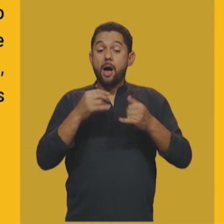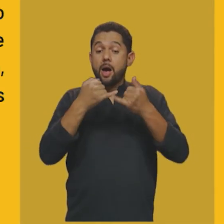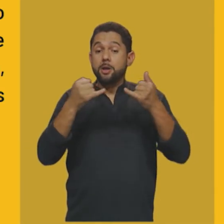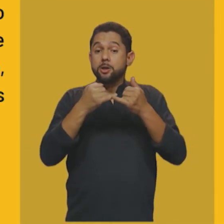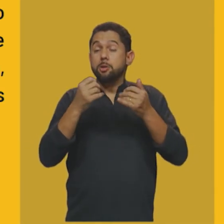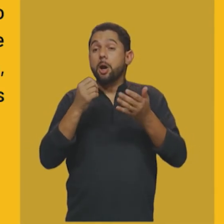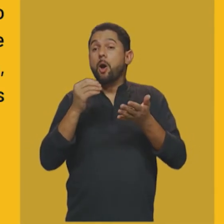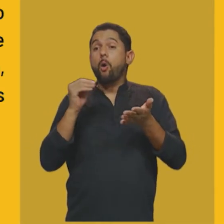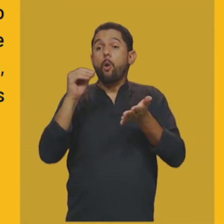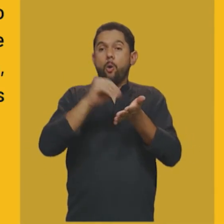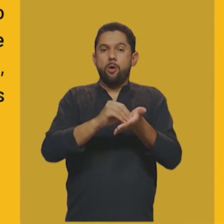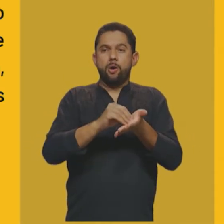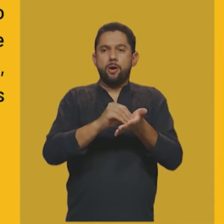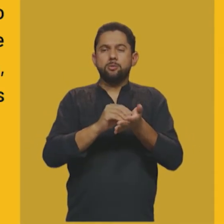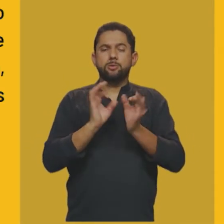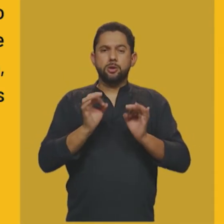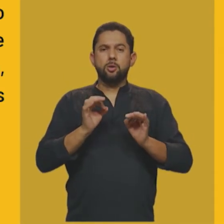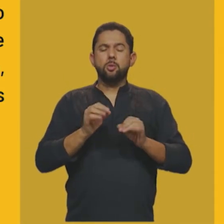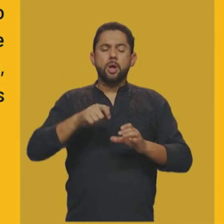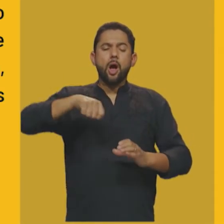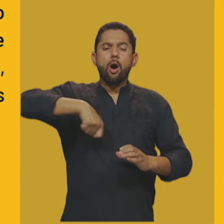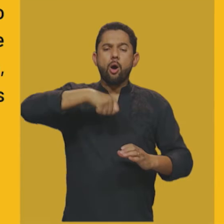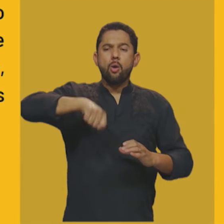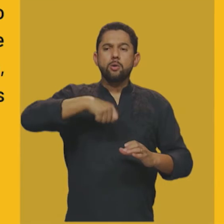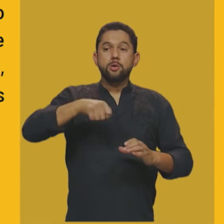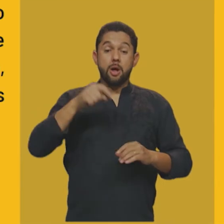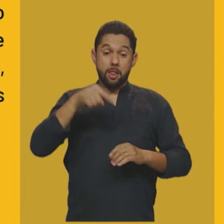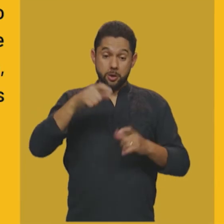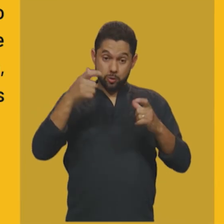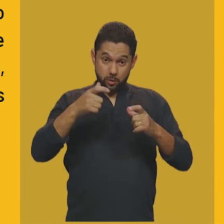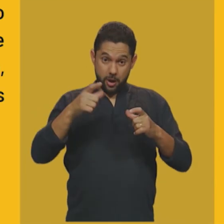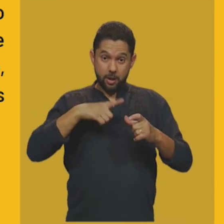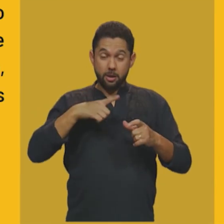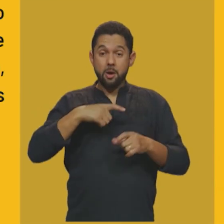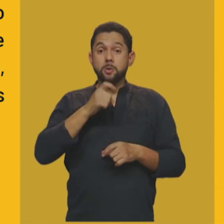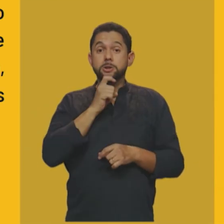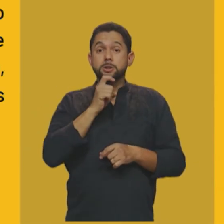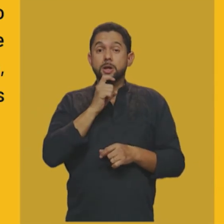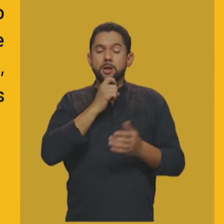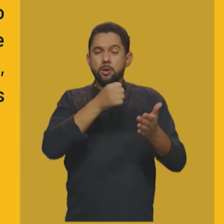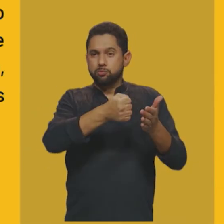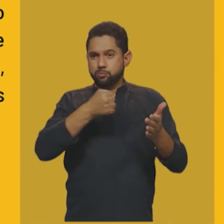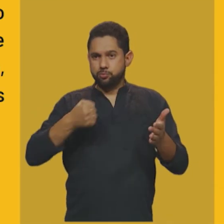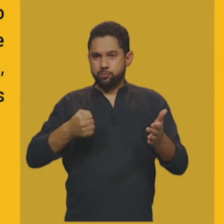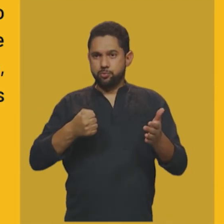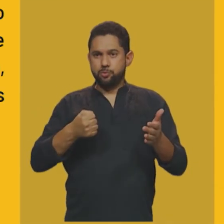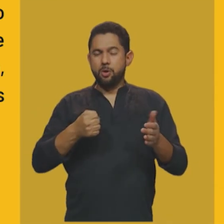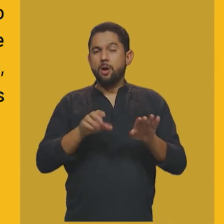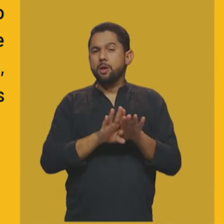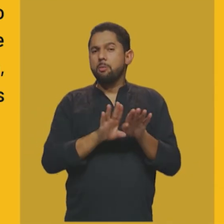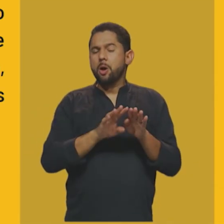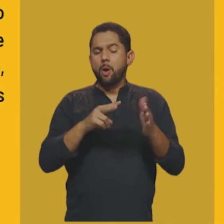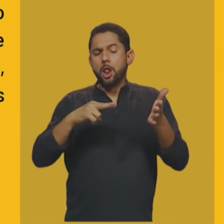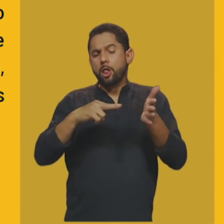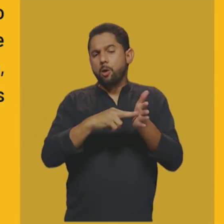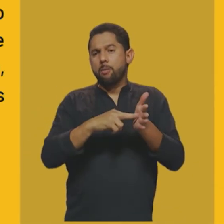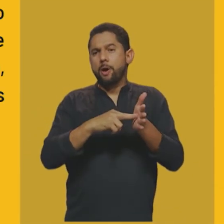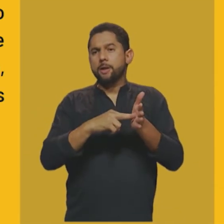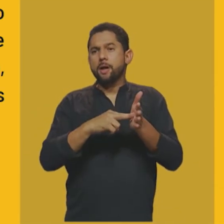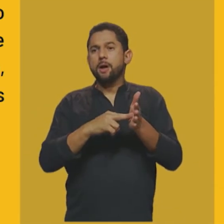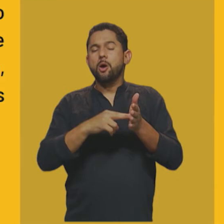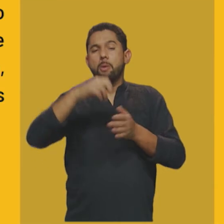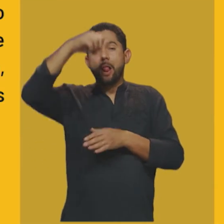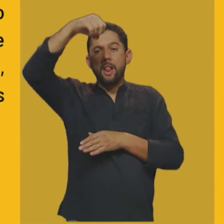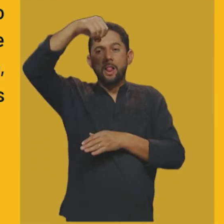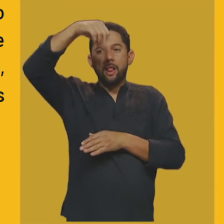de tensão e corrente em uma cozinha. Nesse ambiente, existem uma geladeira, G, uma tomada, T, e uma lâmpada,